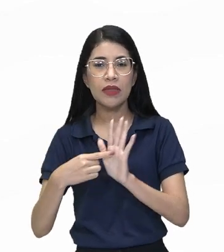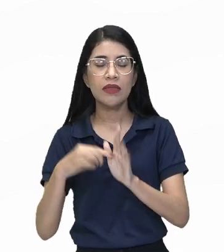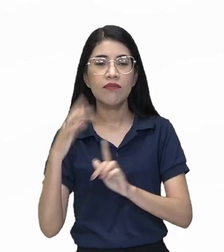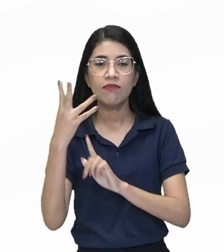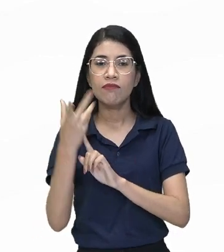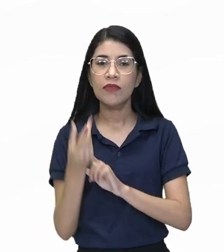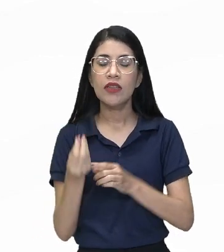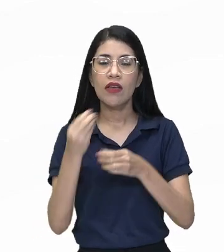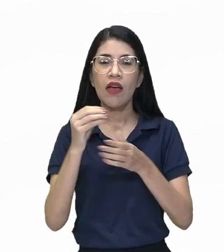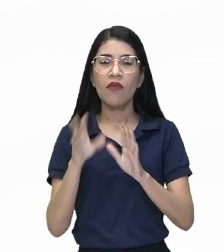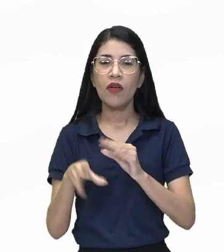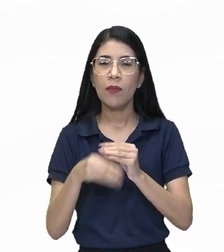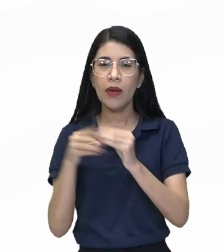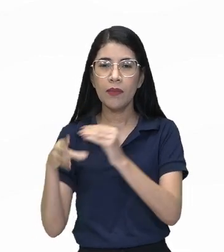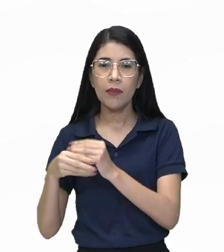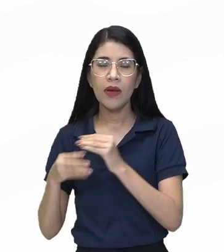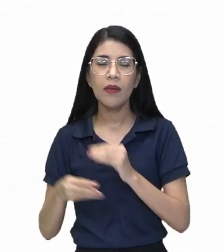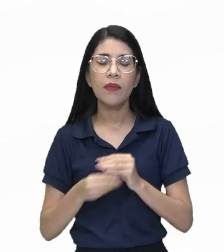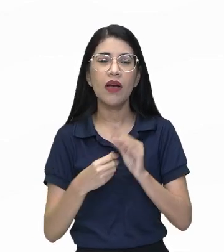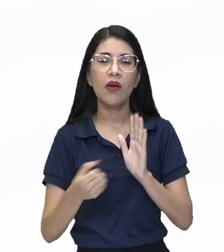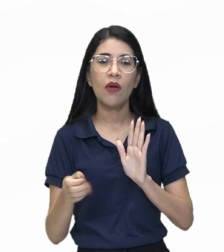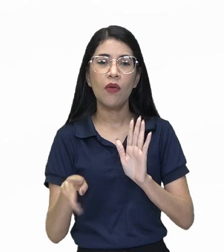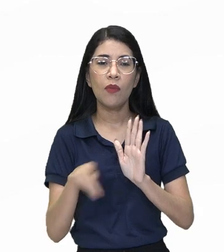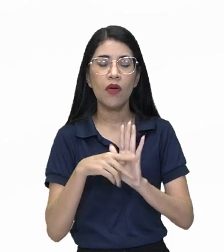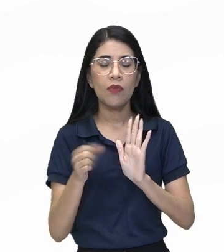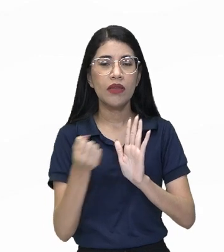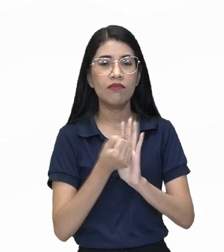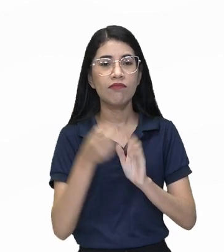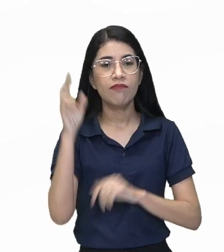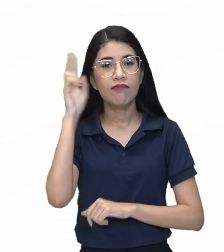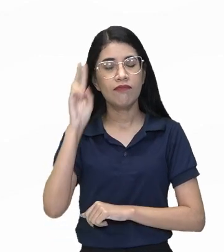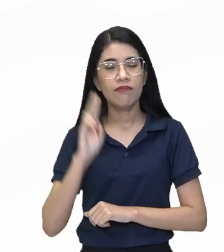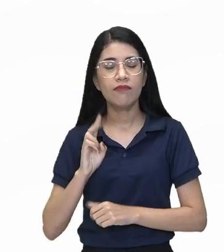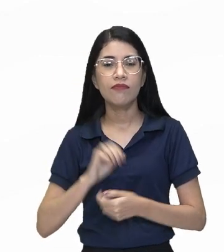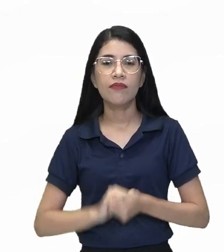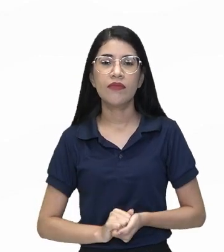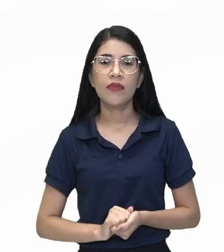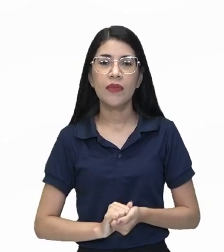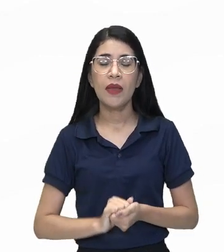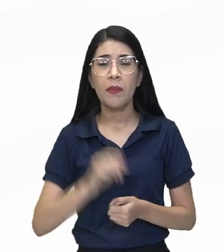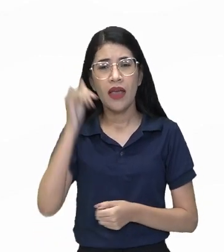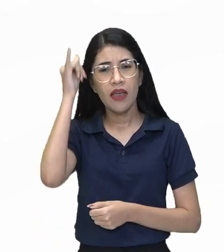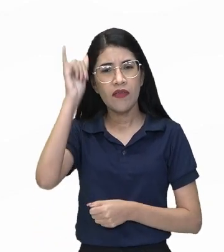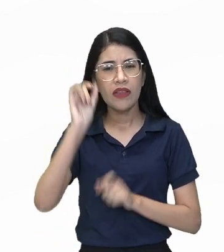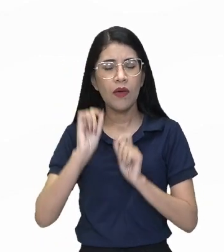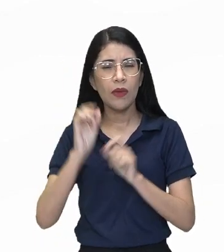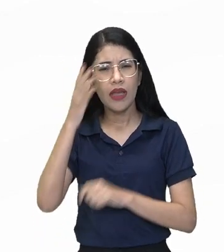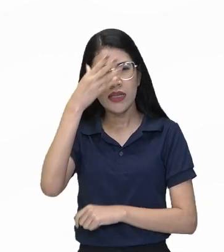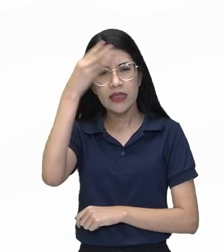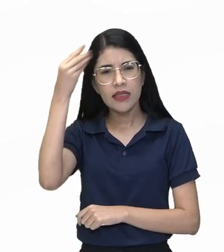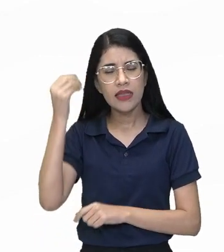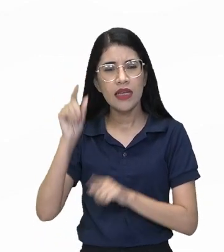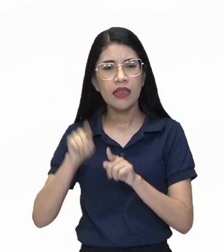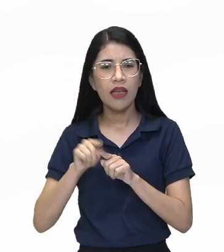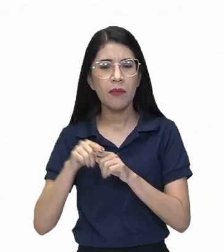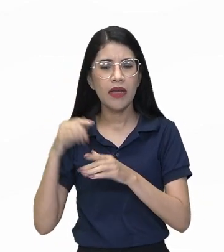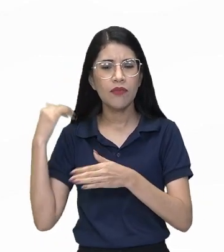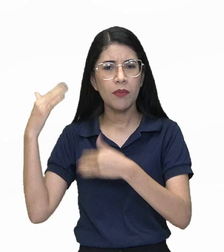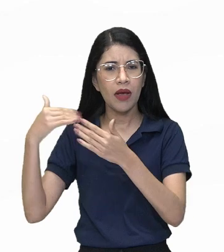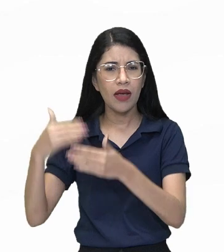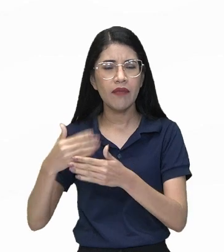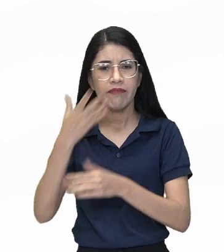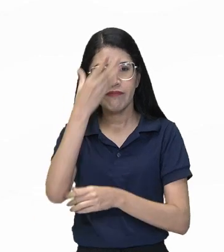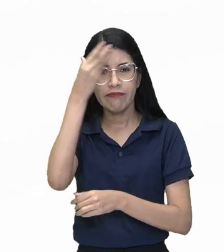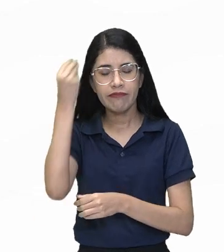compondo pouco a pouco o nosso patrimônio histórico, para que não caiam no esquecimento e se percam com o passar do tempo.